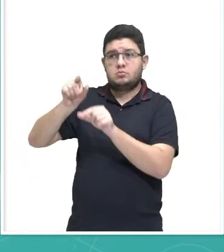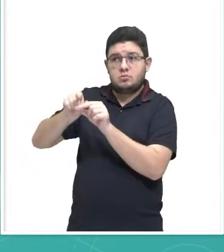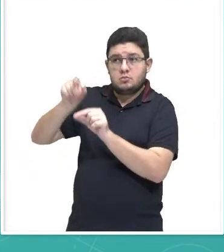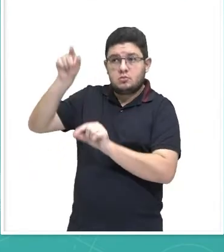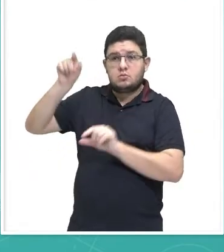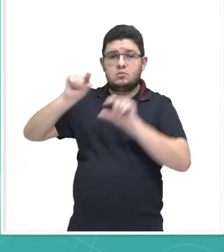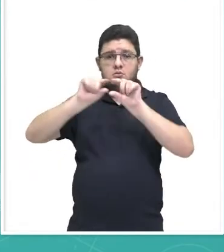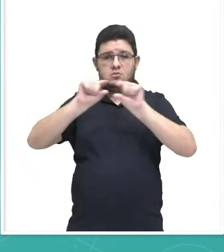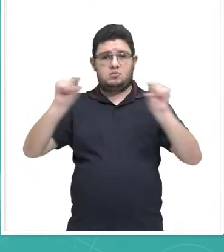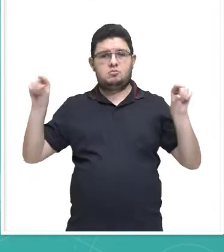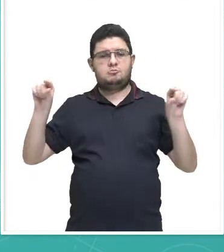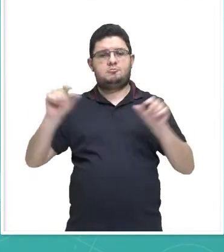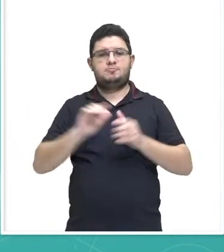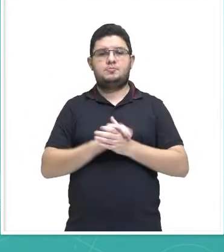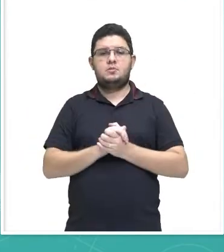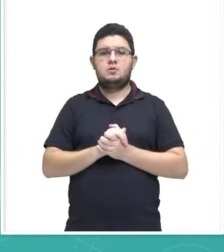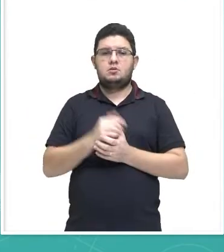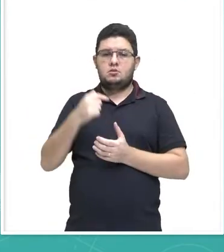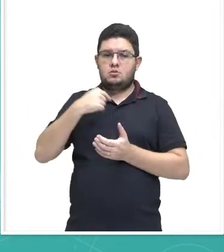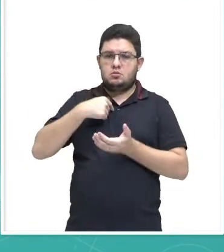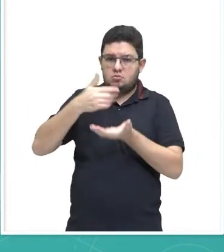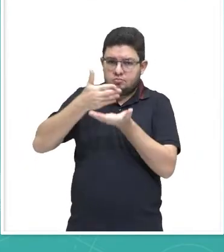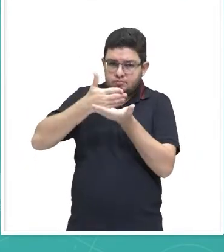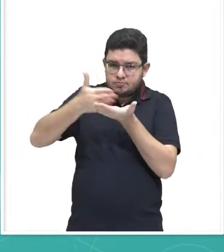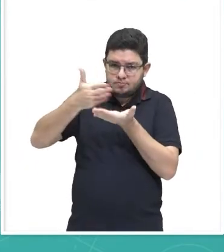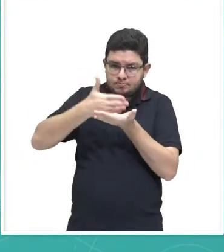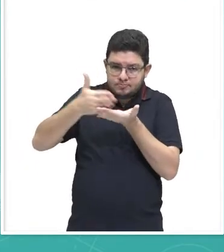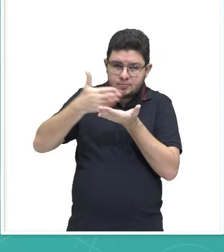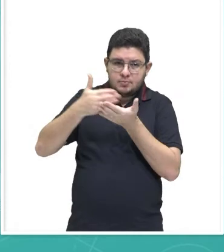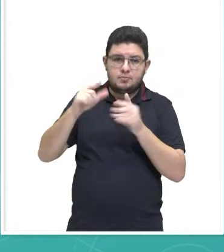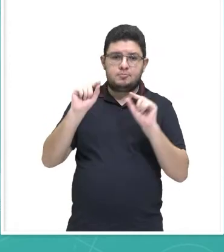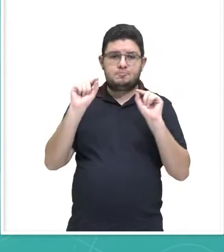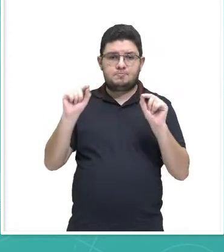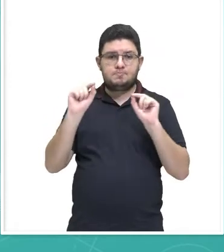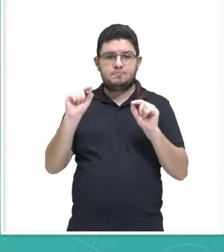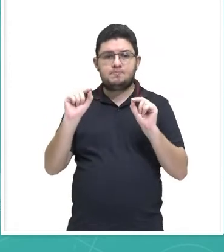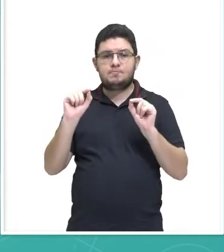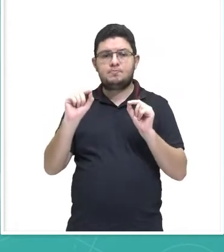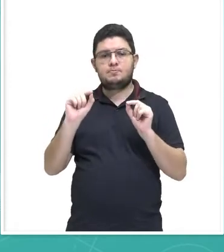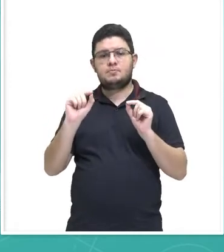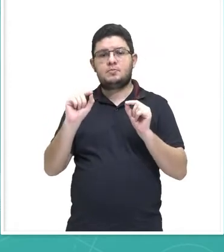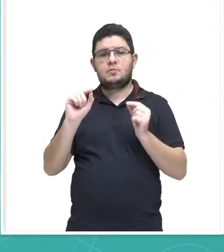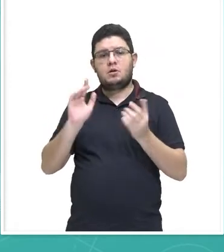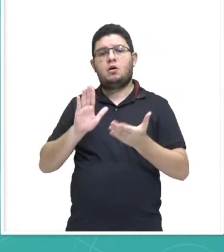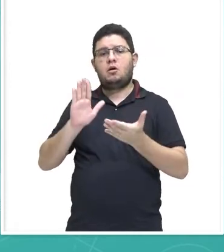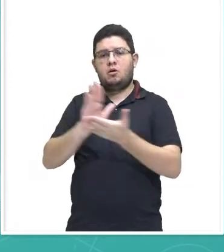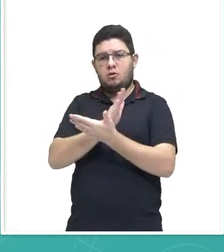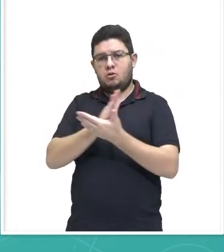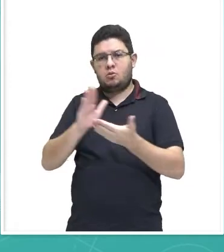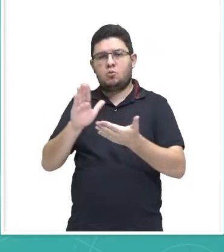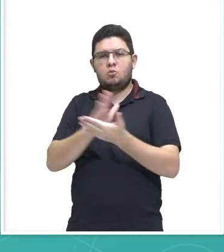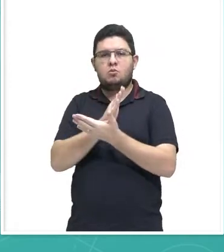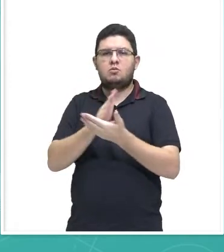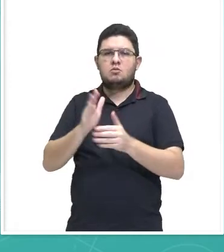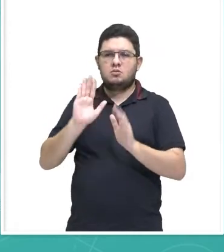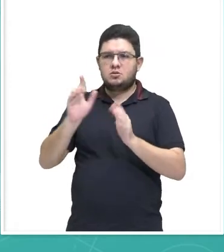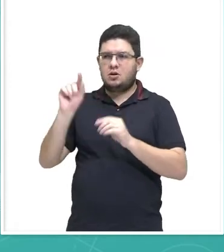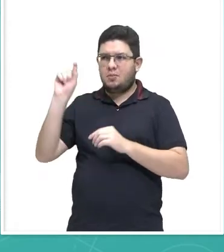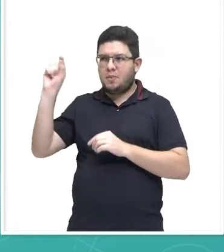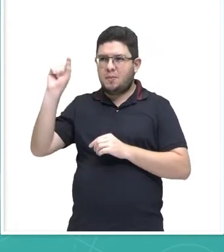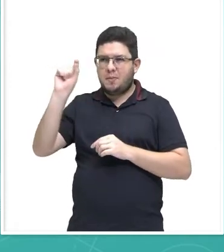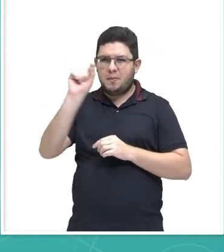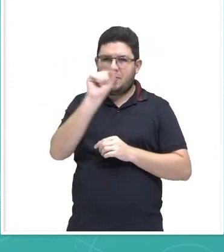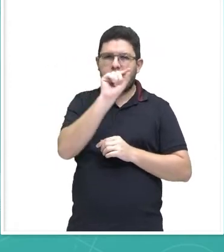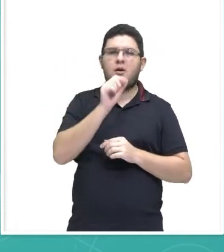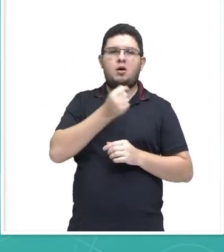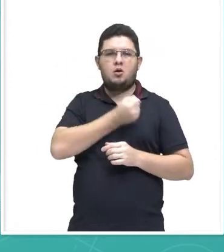né? Normalmente eu começo por aquelas que já estão um pouco mais preenchidas, que vai facilitando o nosso entendimento